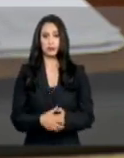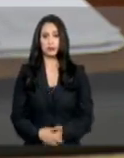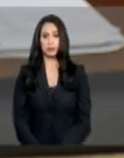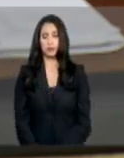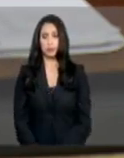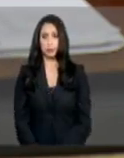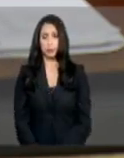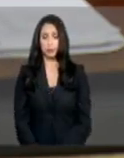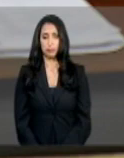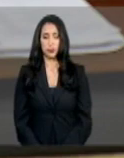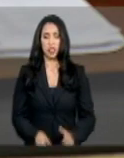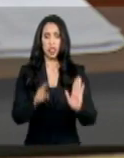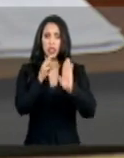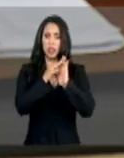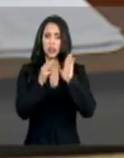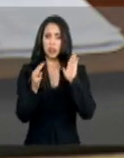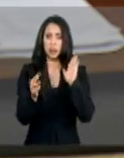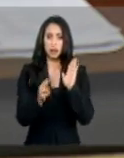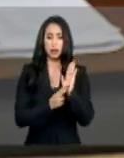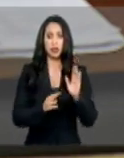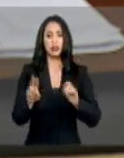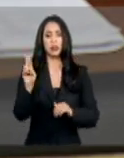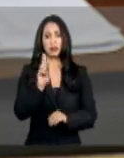normas instrumentais